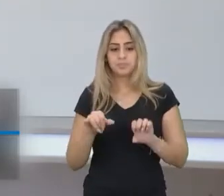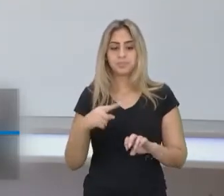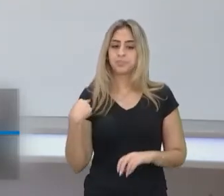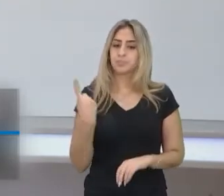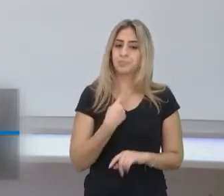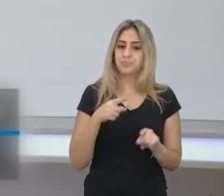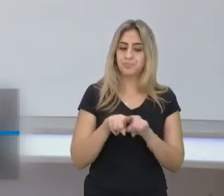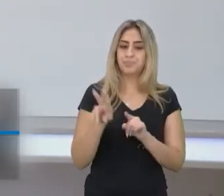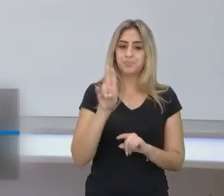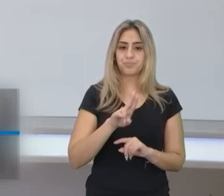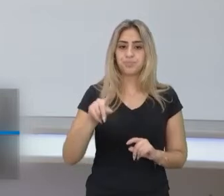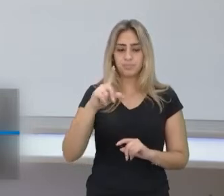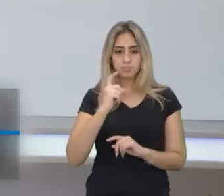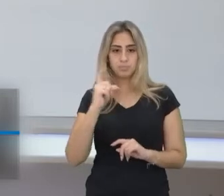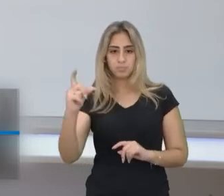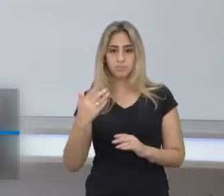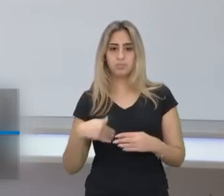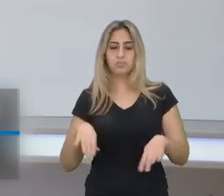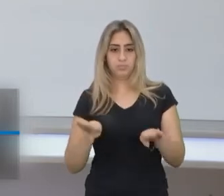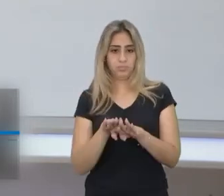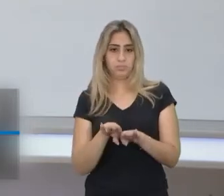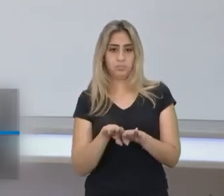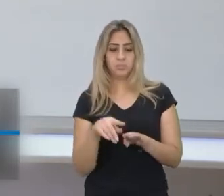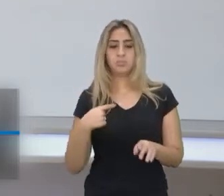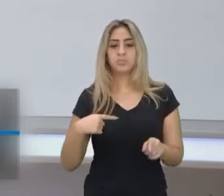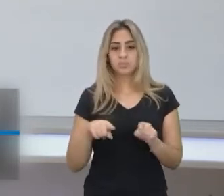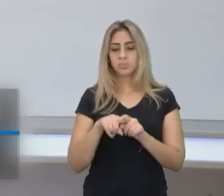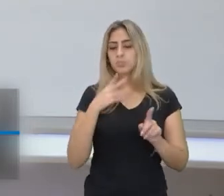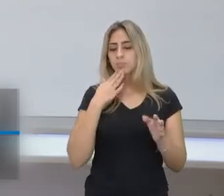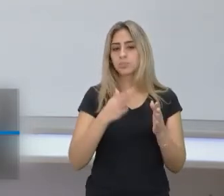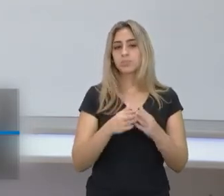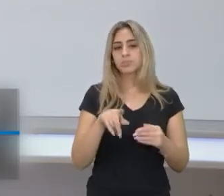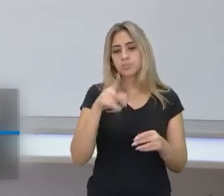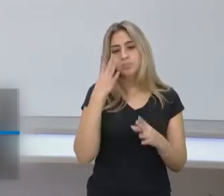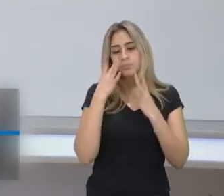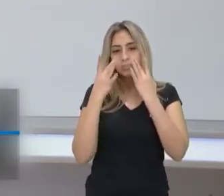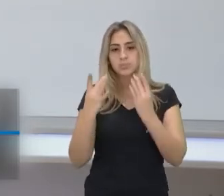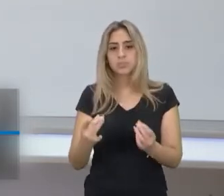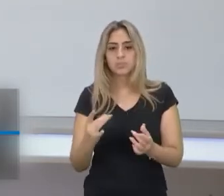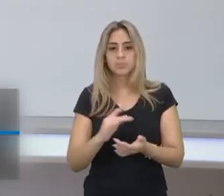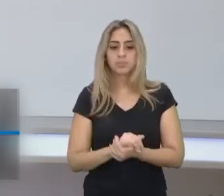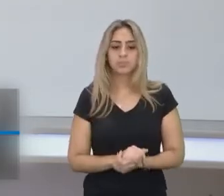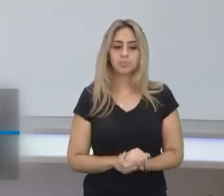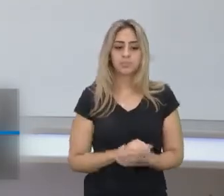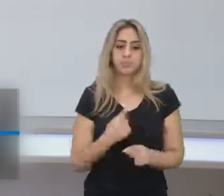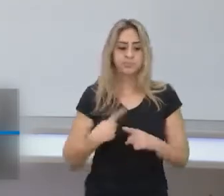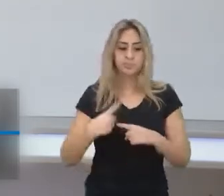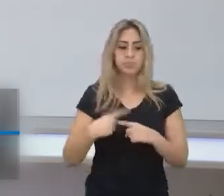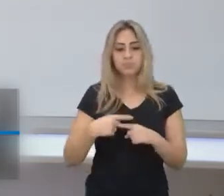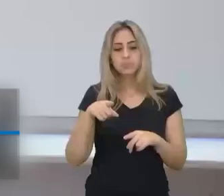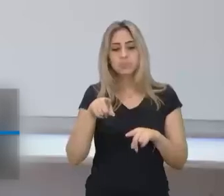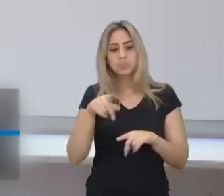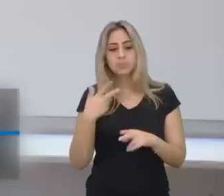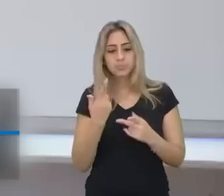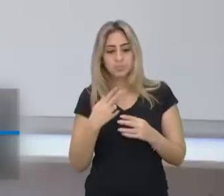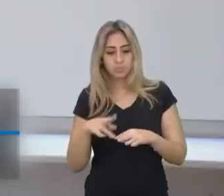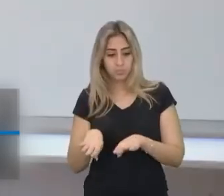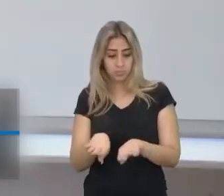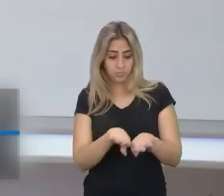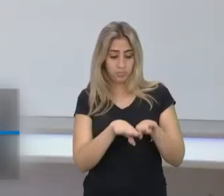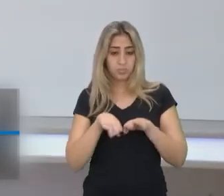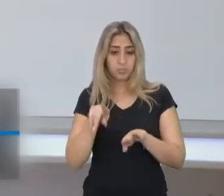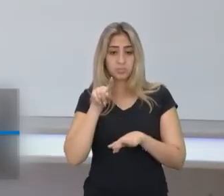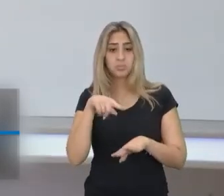também vai usar essa palavra igualdade. Mas eu vou pedir que vocês prestem muita atenção, porque essa